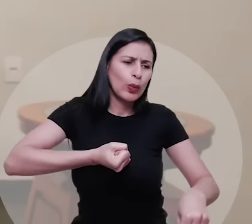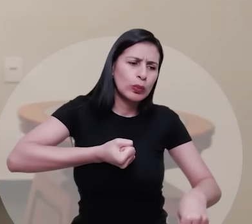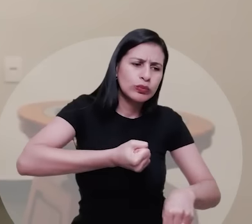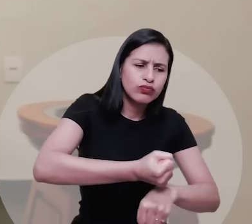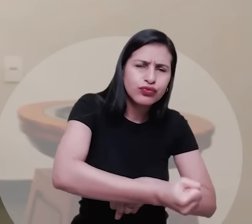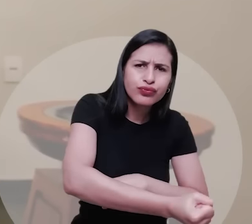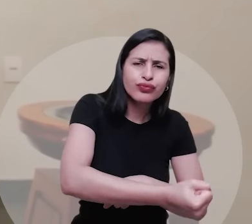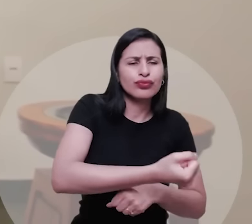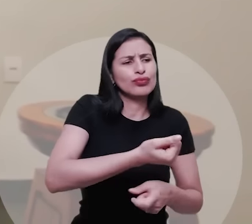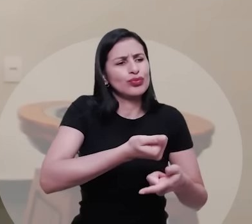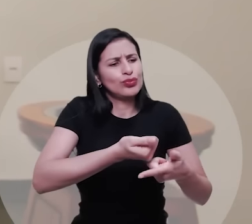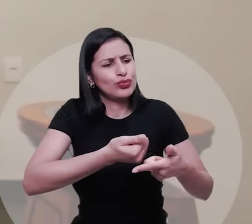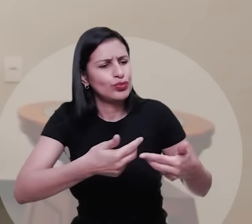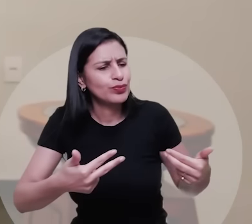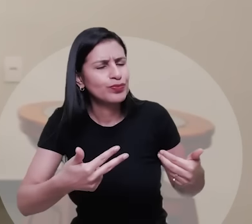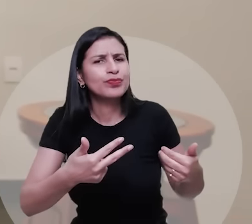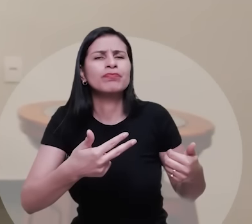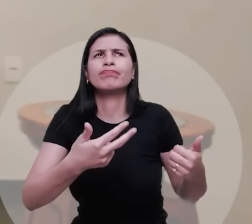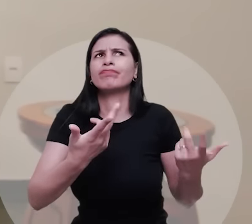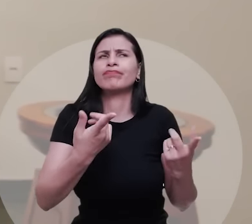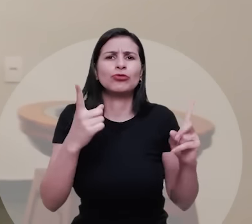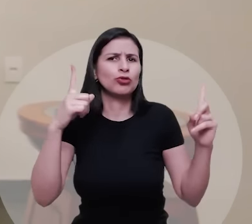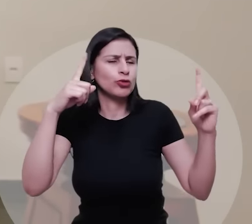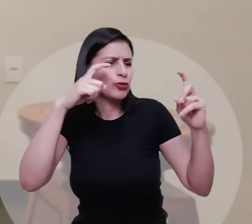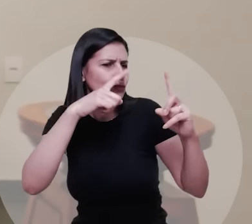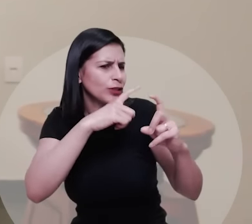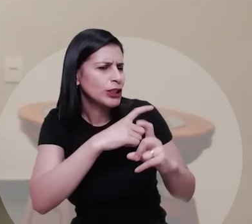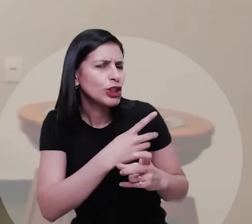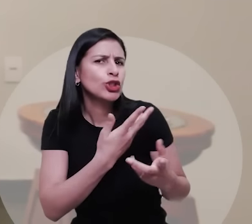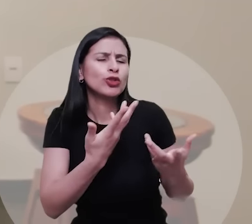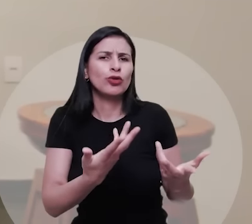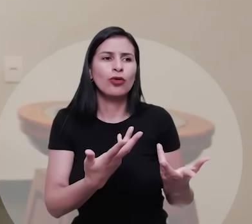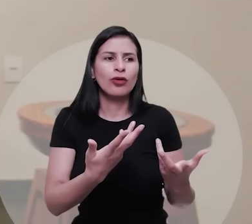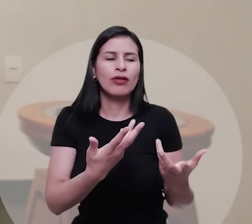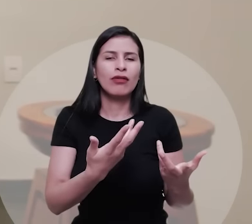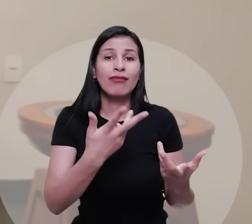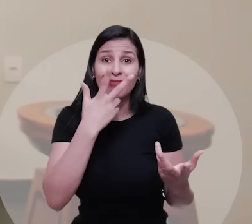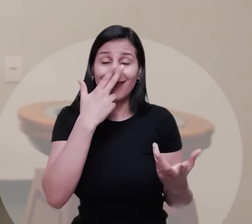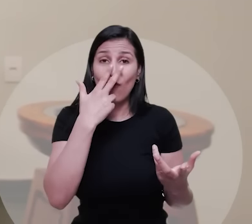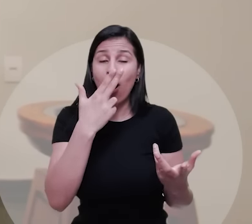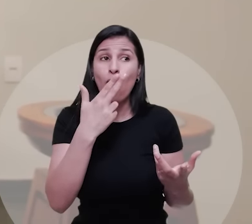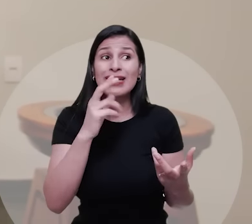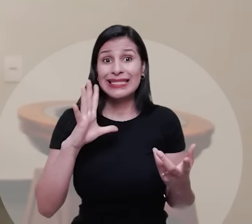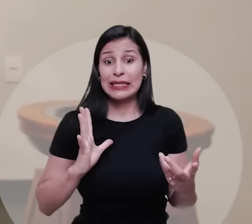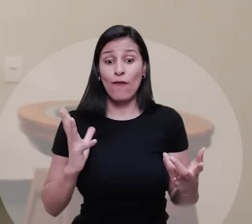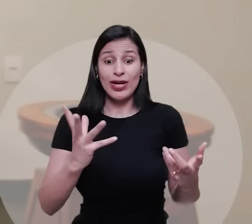moral capaz de ganhar ou fazer por merecer a salvação?